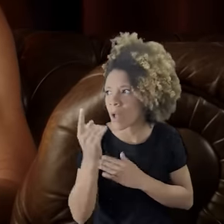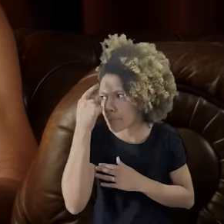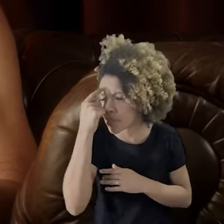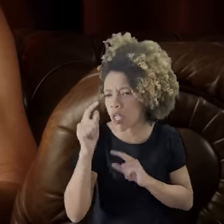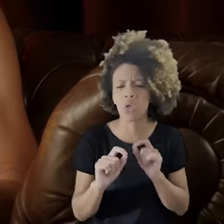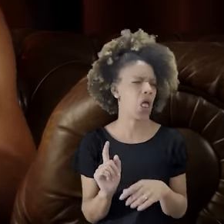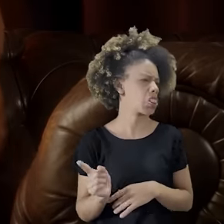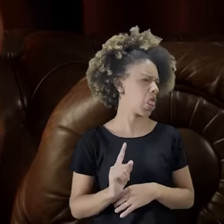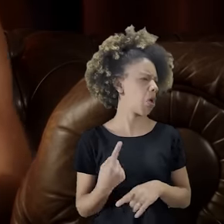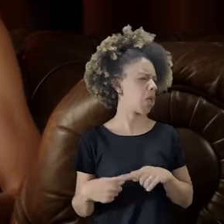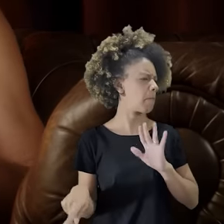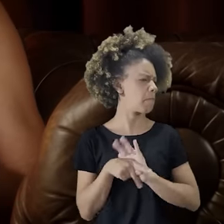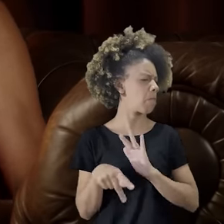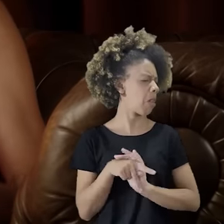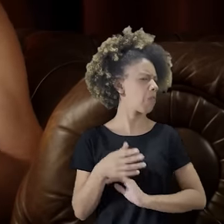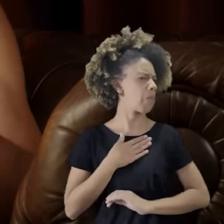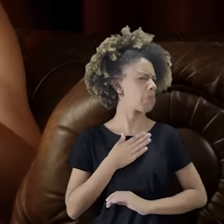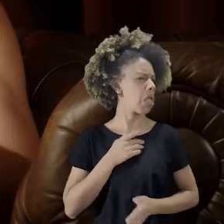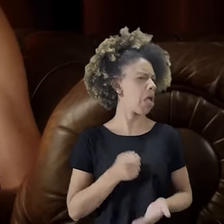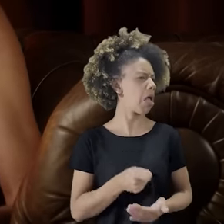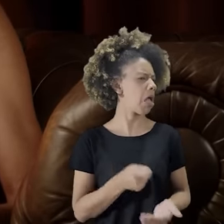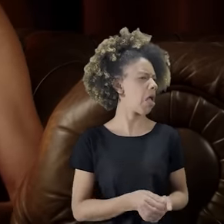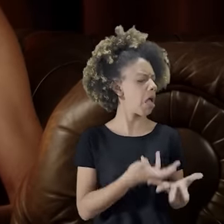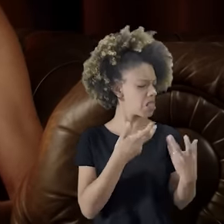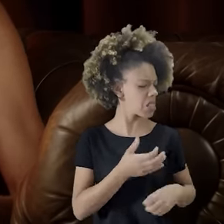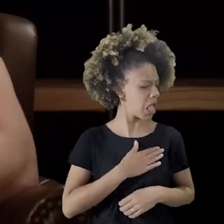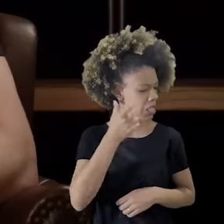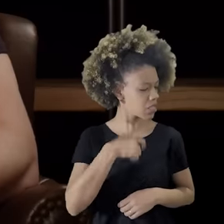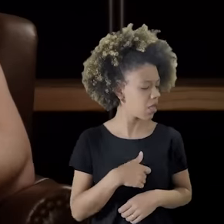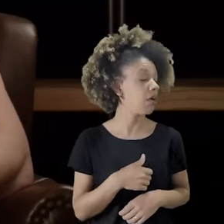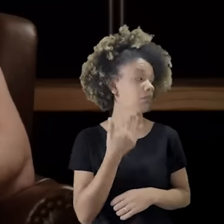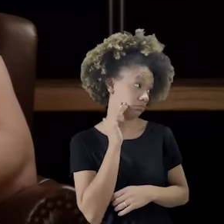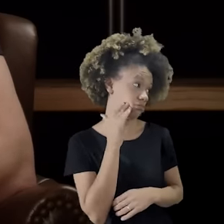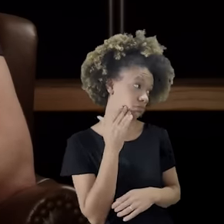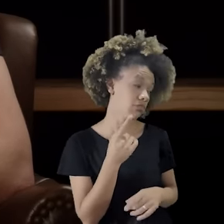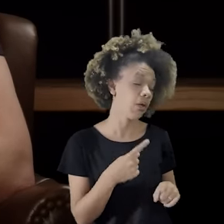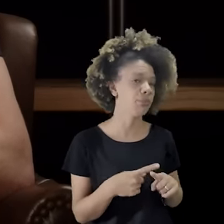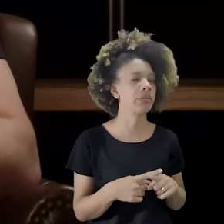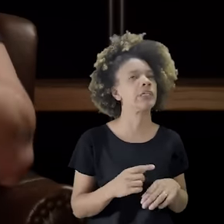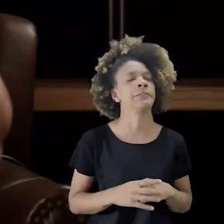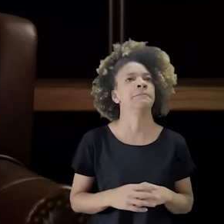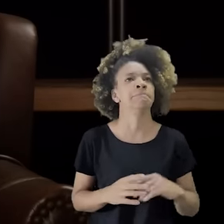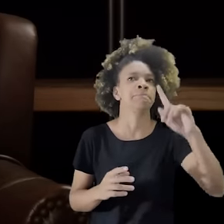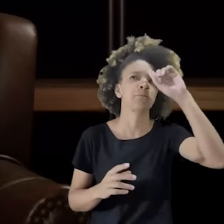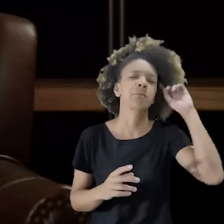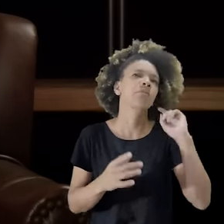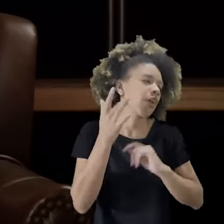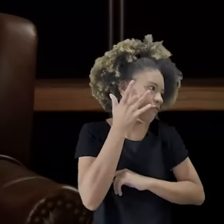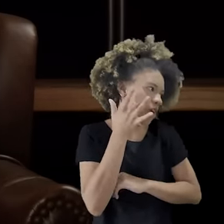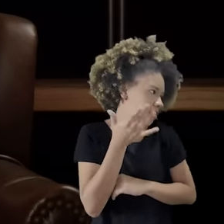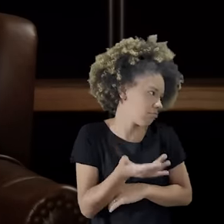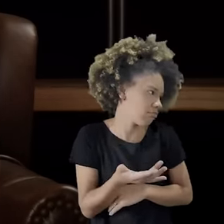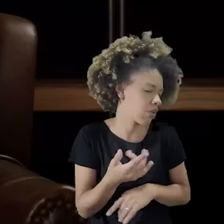de querer falar não porque vai ter que ser porque vocês vão ter que me aceitar eu entendo porque deve ser eu para mim